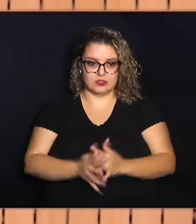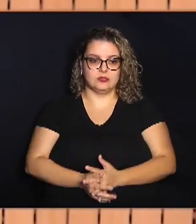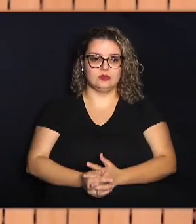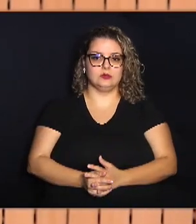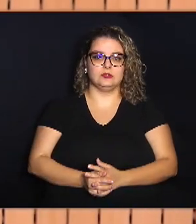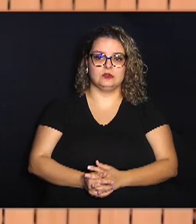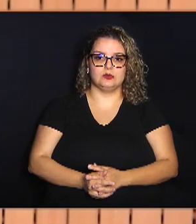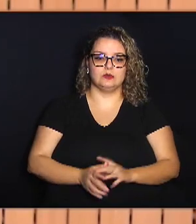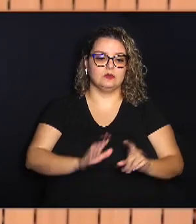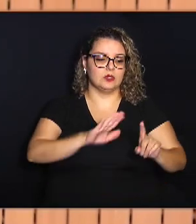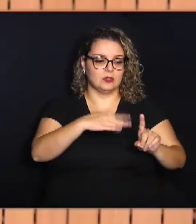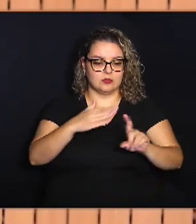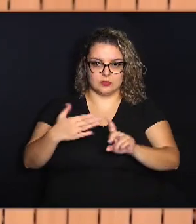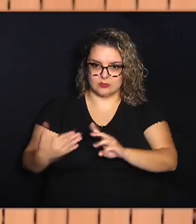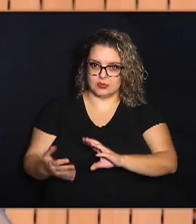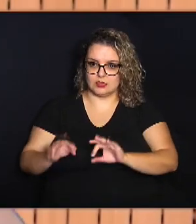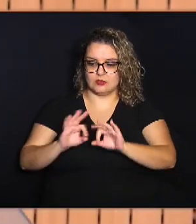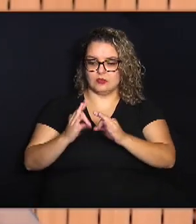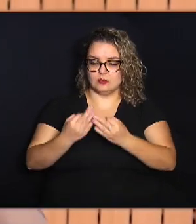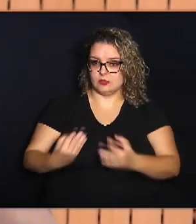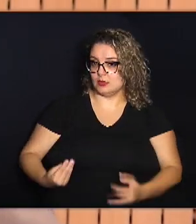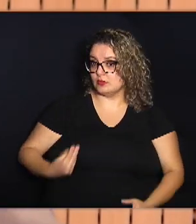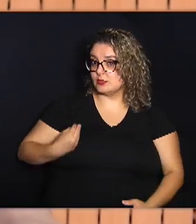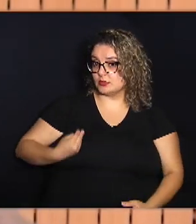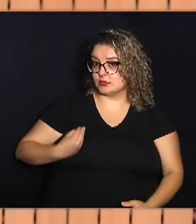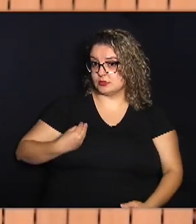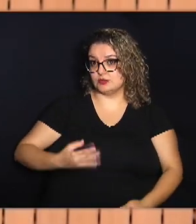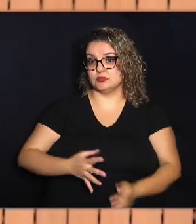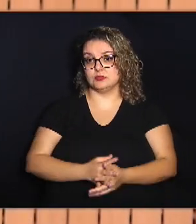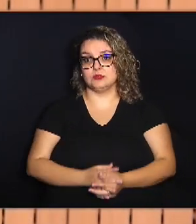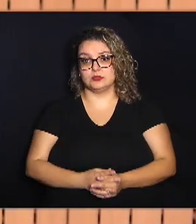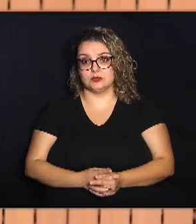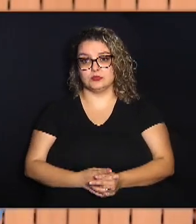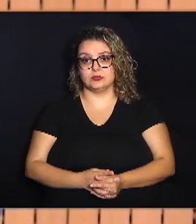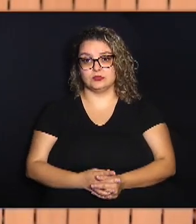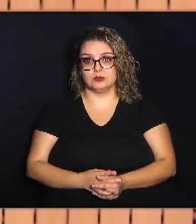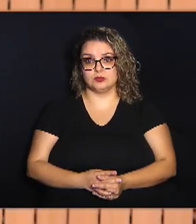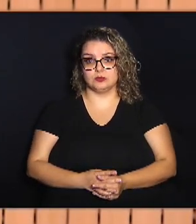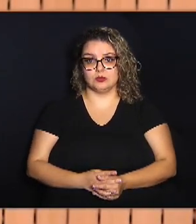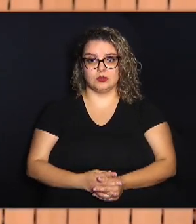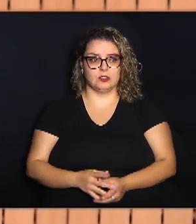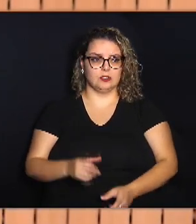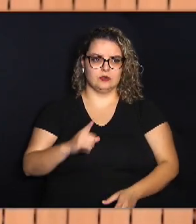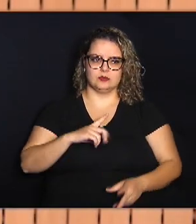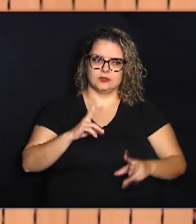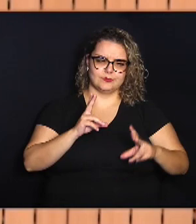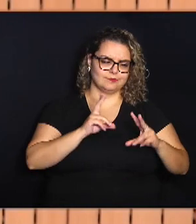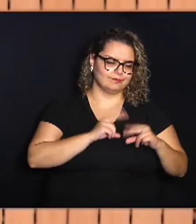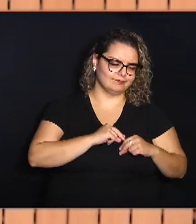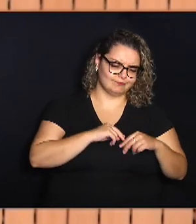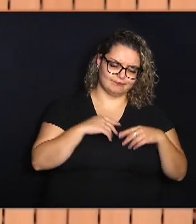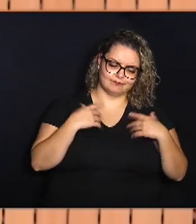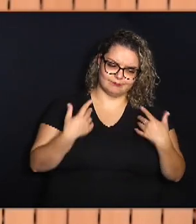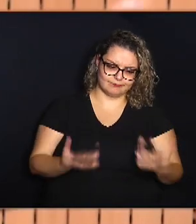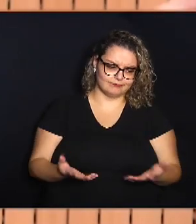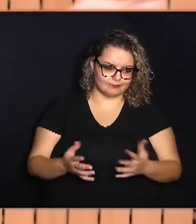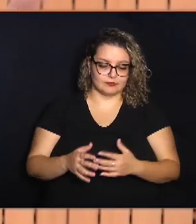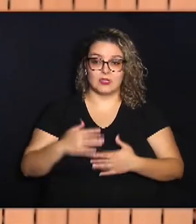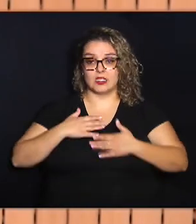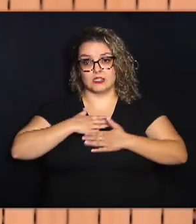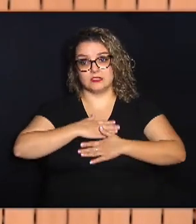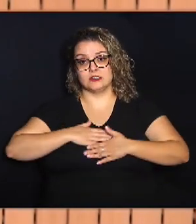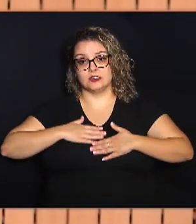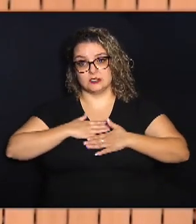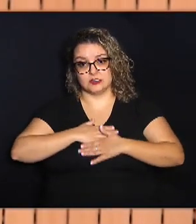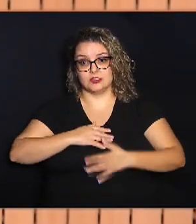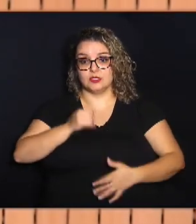sendo homenageados, as famílias que aqui se encontram. Eu tenho, nossa, muita satisfação de ter